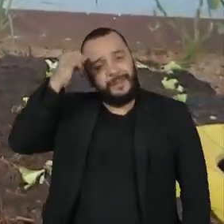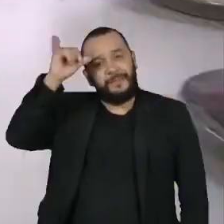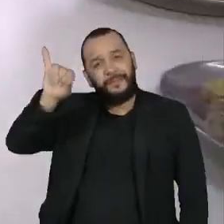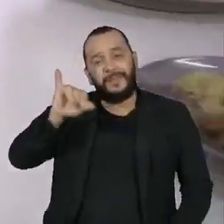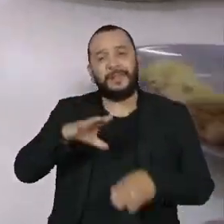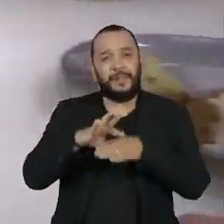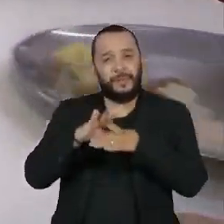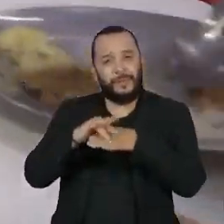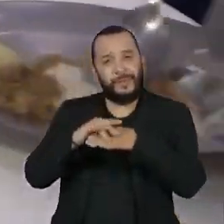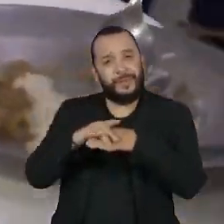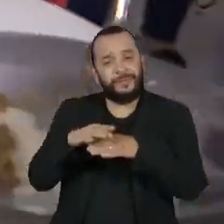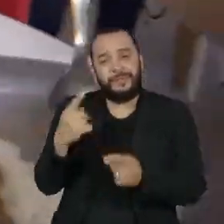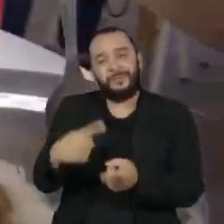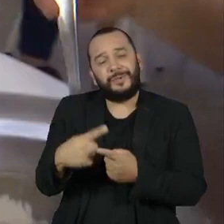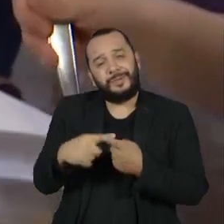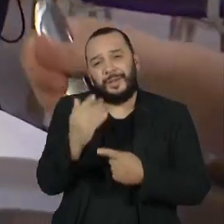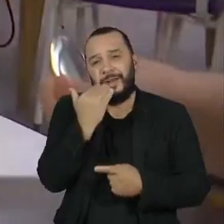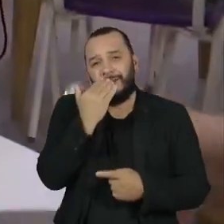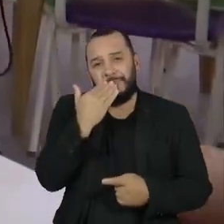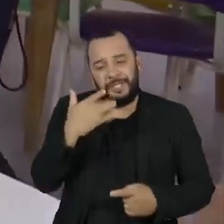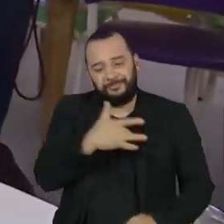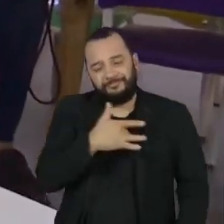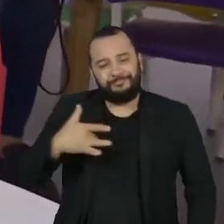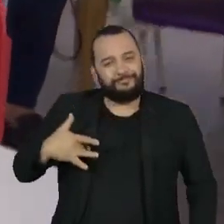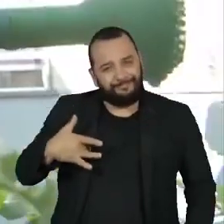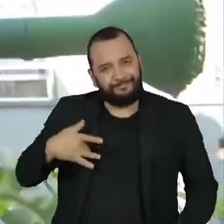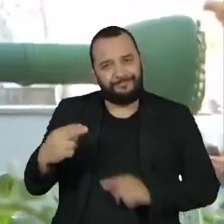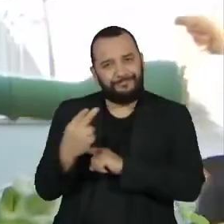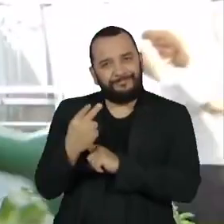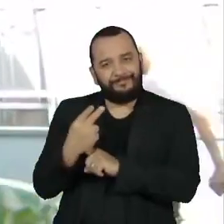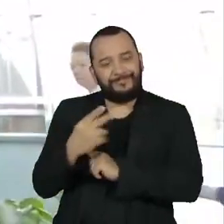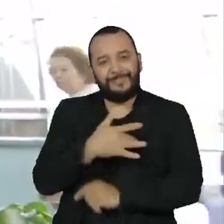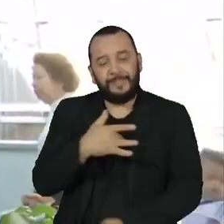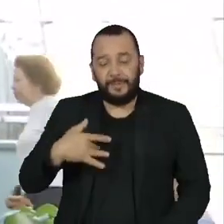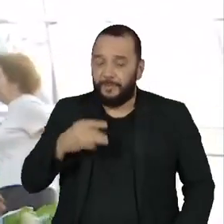doenças que têm um impacto muito grande na sua saúde,